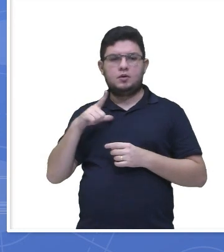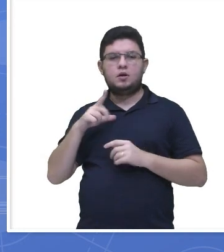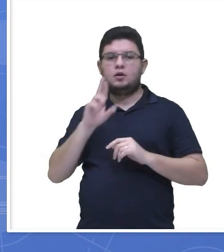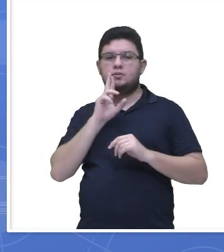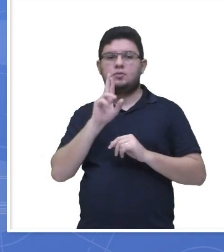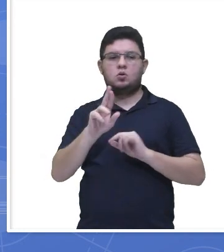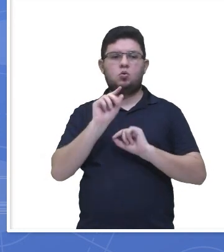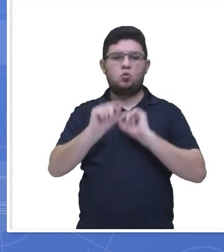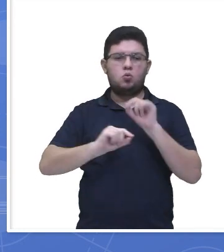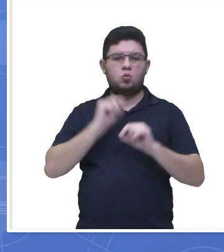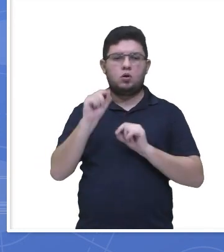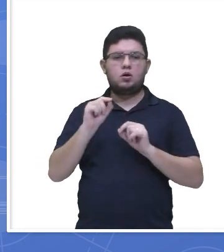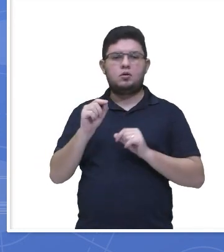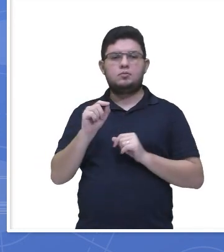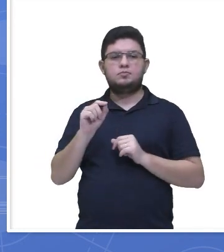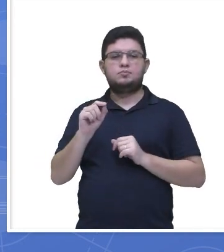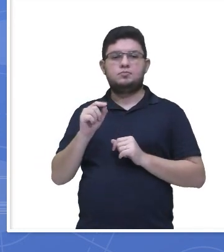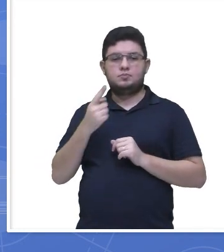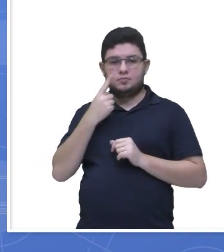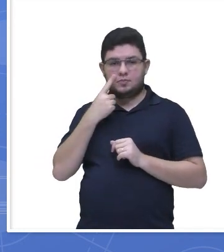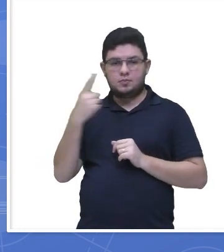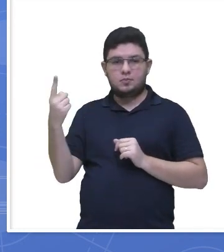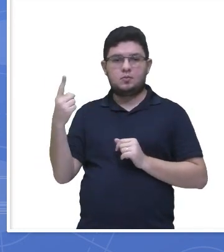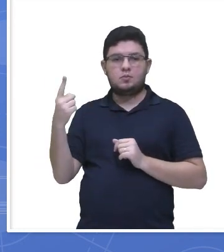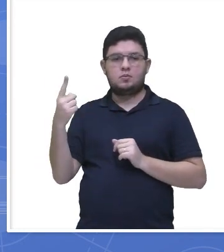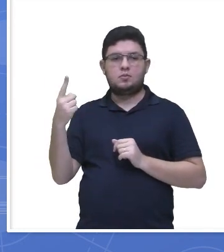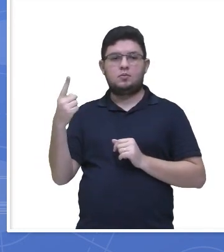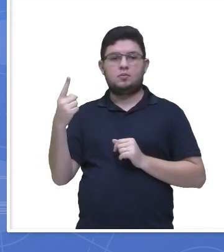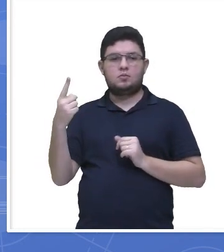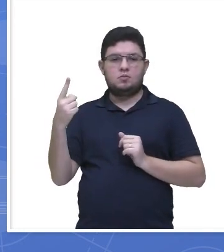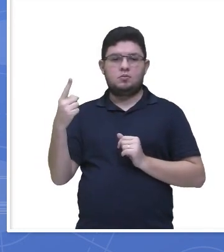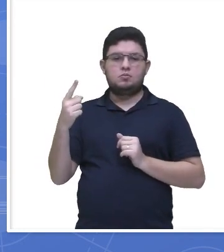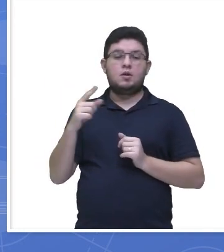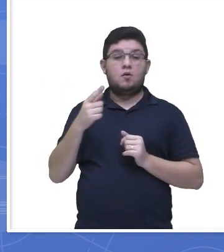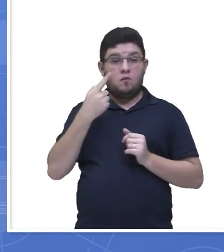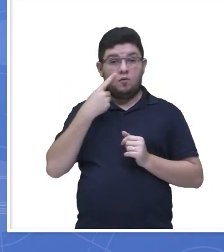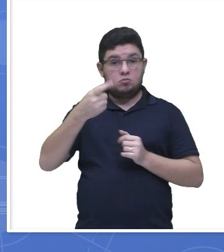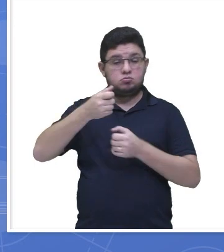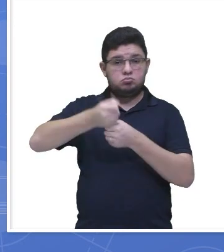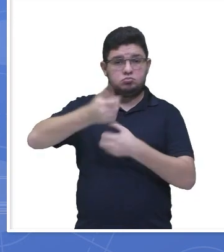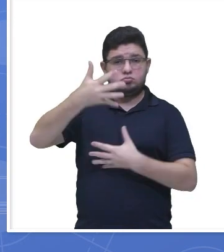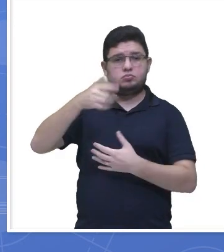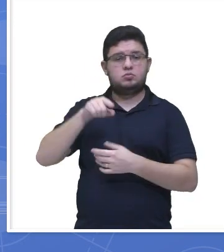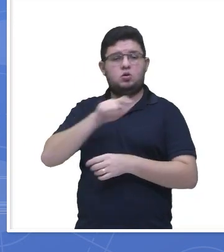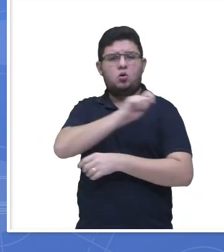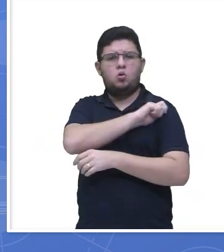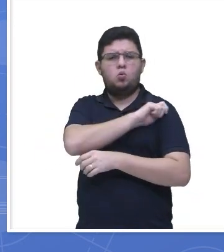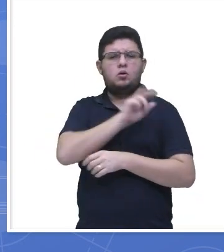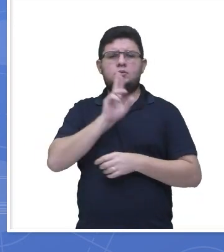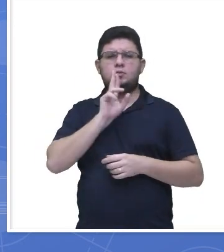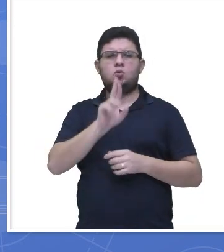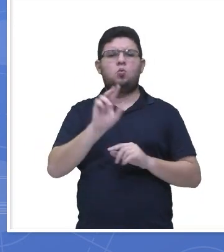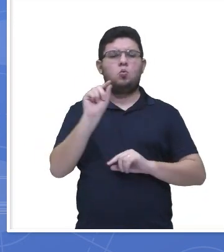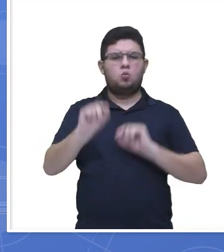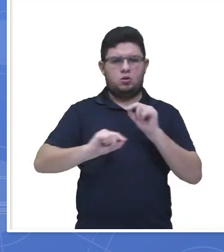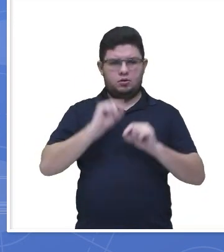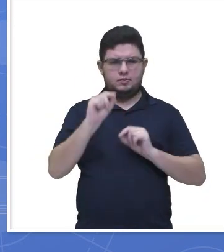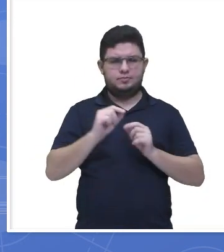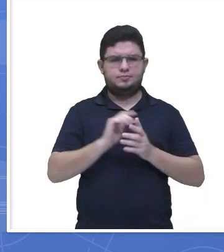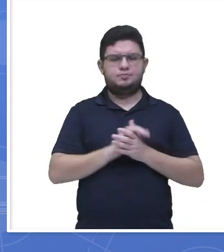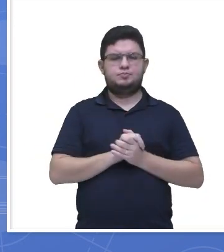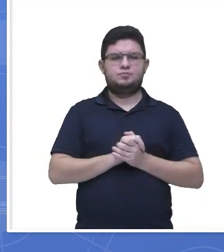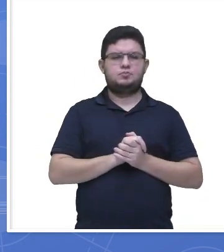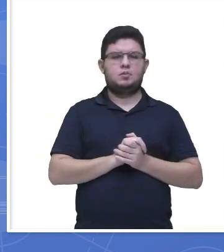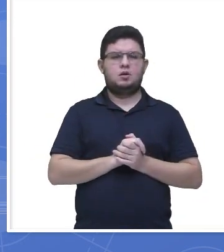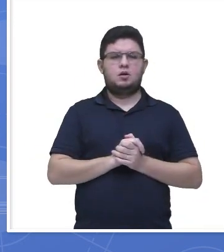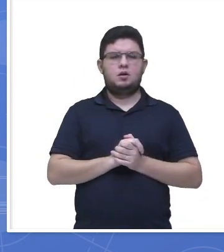fossil fuel burning. Vamos ver as respostas aí dos nossos alunos, como é que eles estão respondendo? Olha só, então nós temos nossos alunos